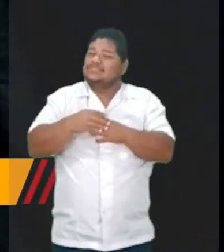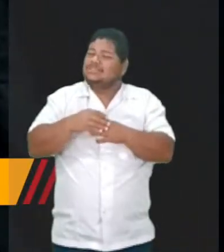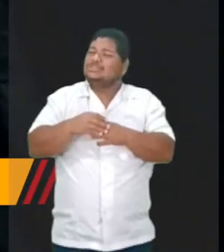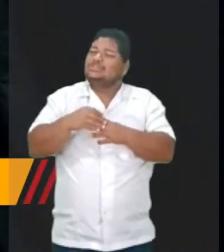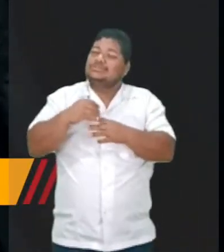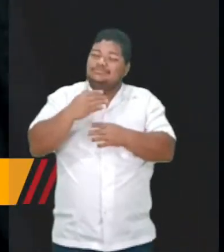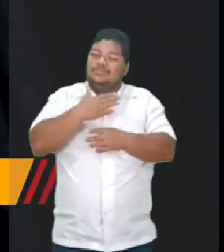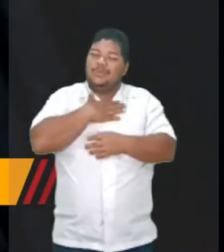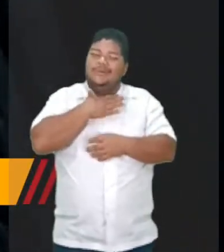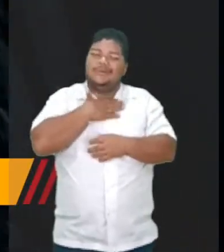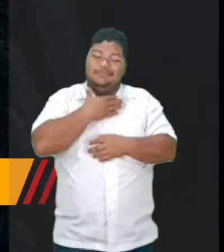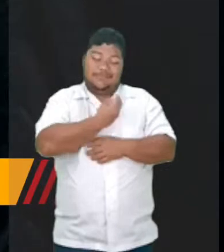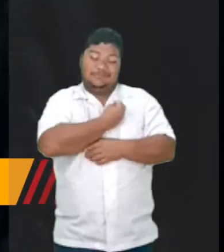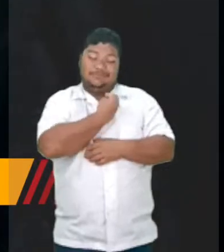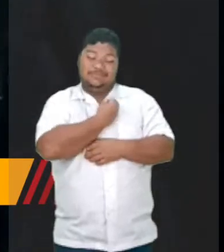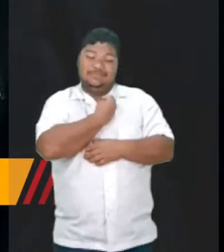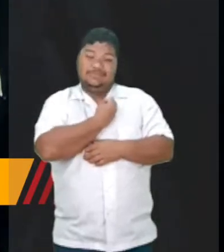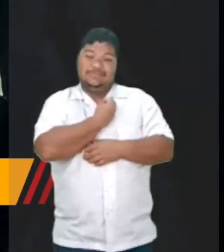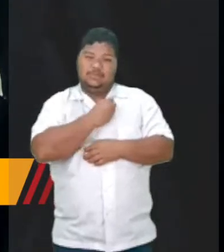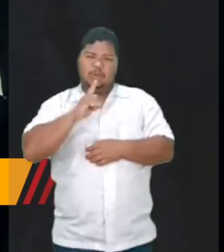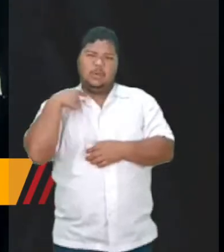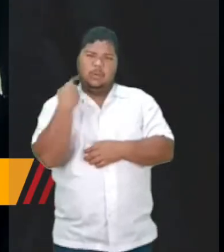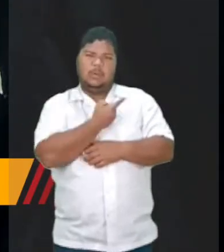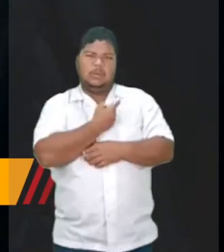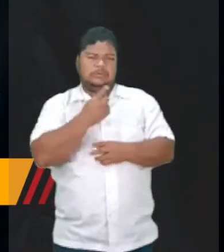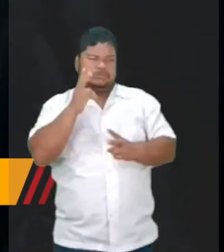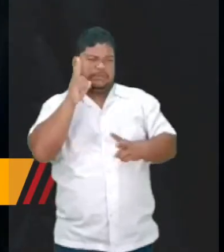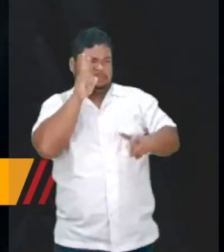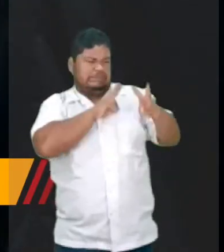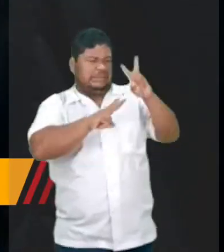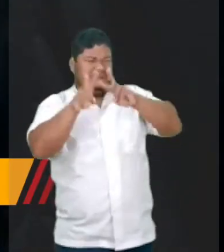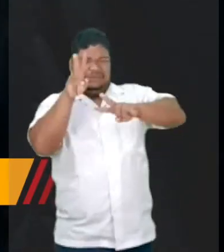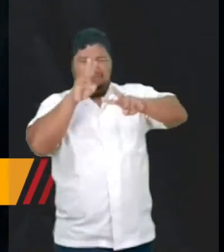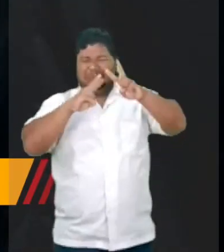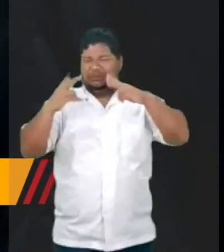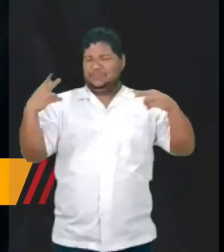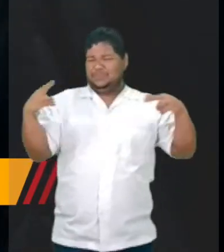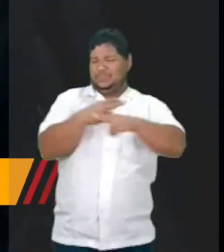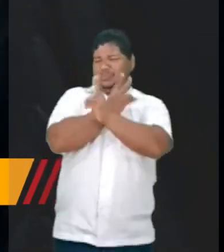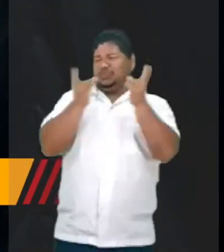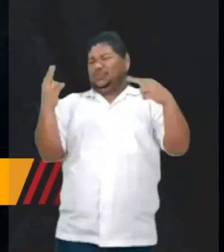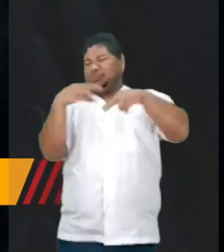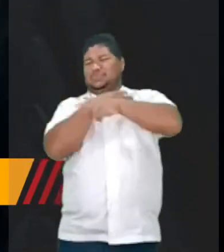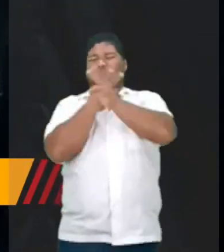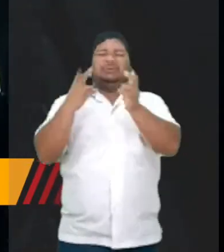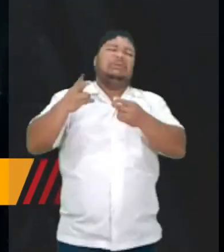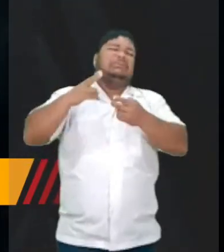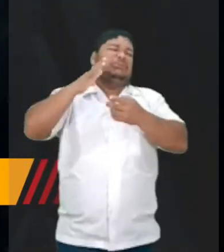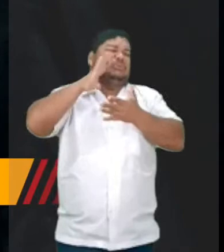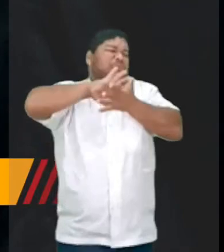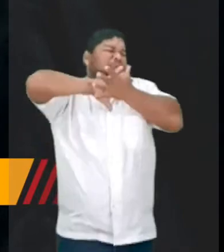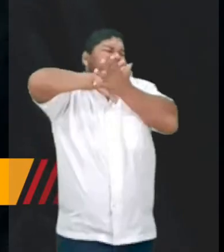Nós temos o problema de olharmos para as tempestades e achar que tudo está acabado.